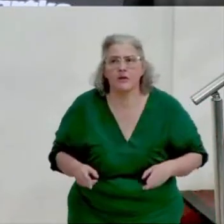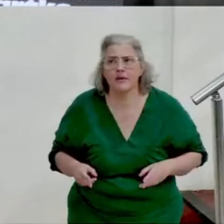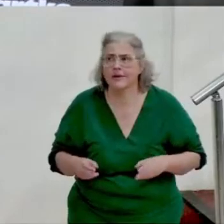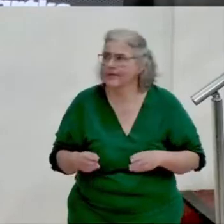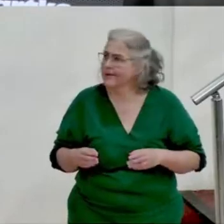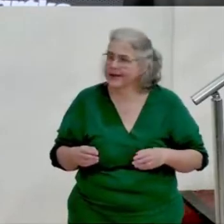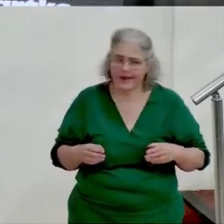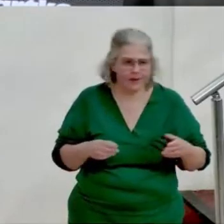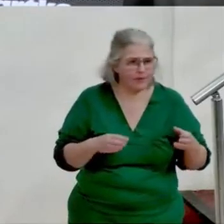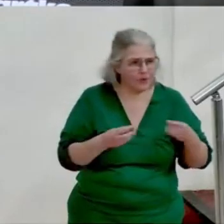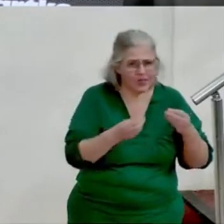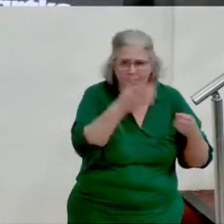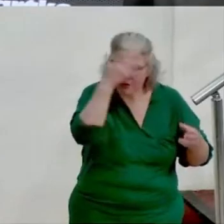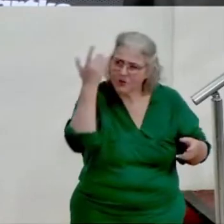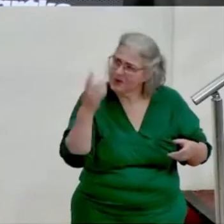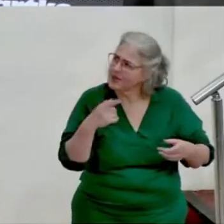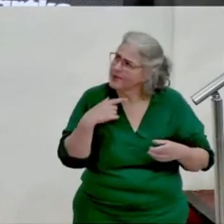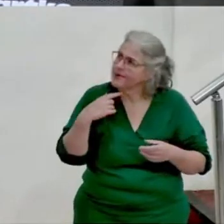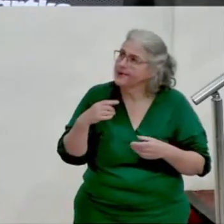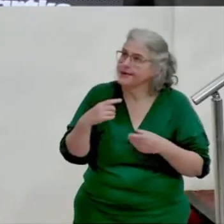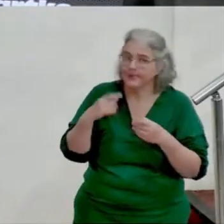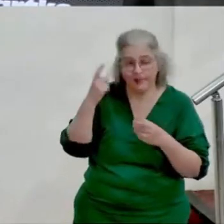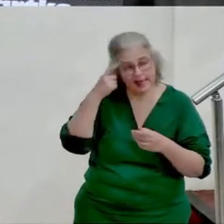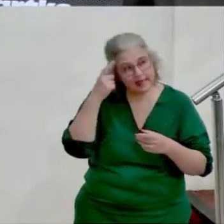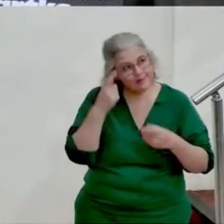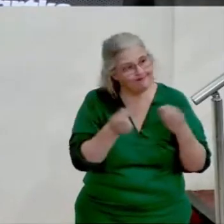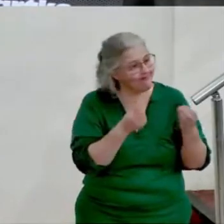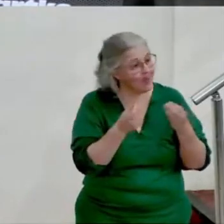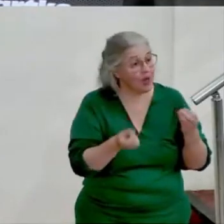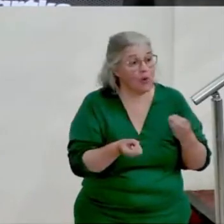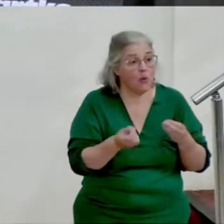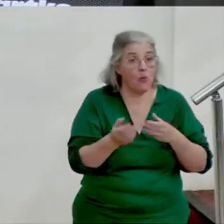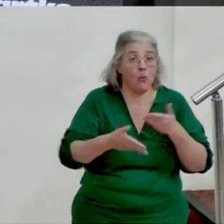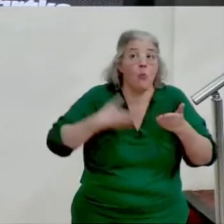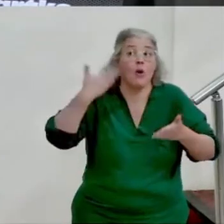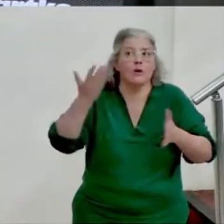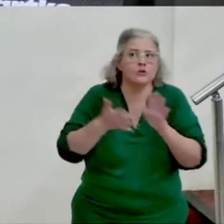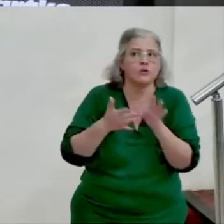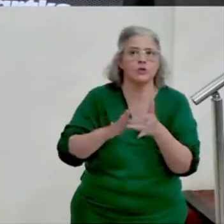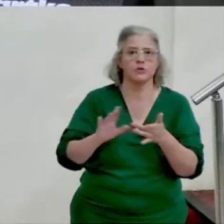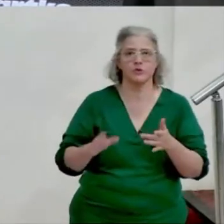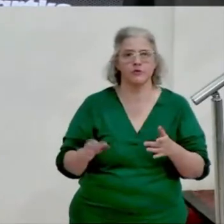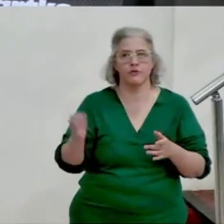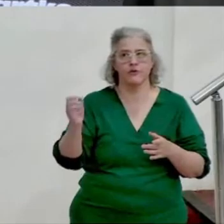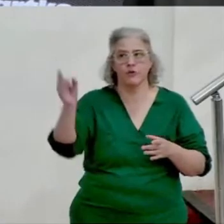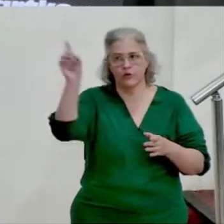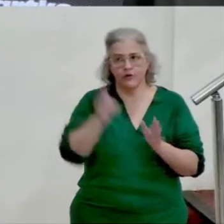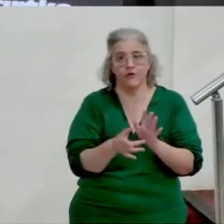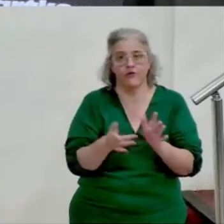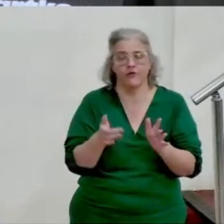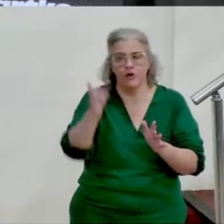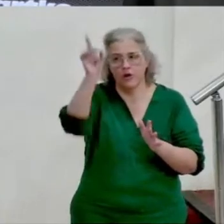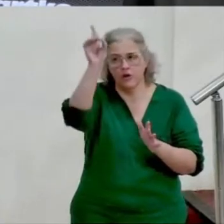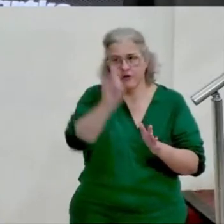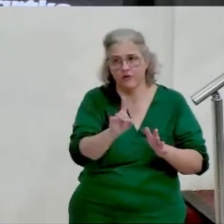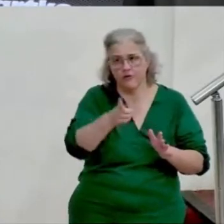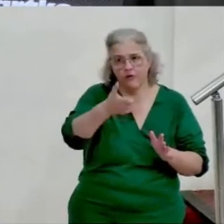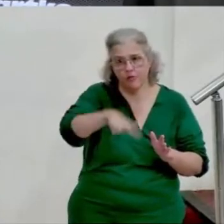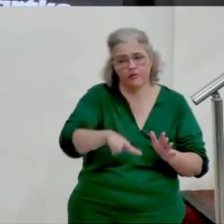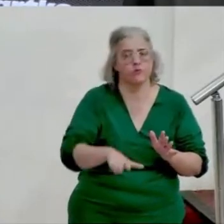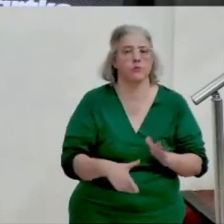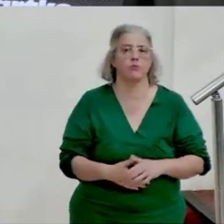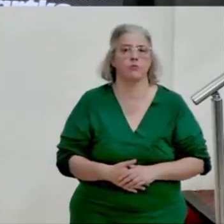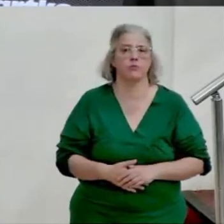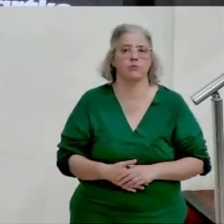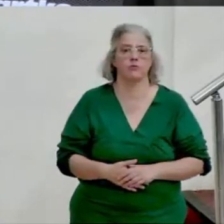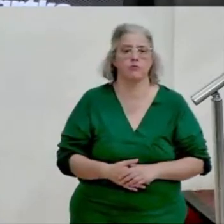volta. E tem previsão para todo gosto. Uns previram que seria no ano 500, outros no ano 1000, outros